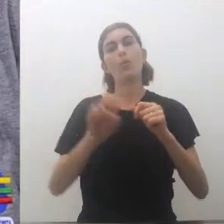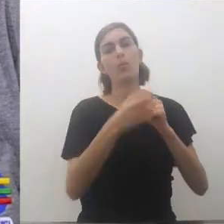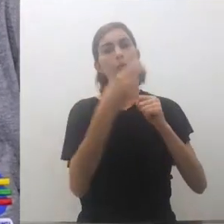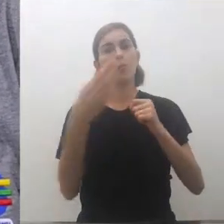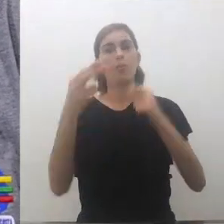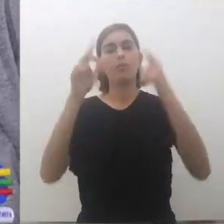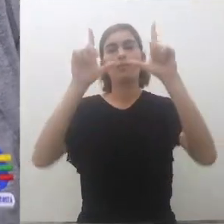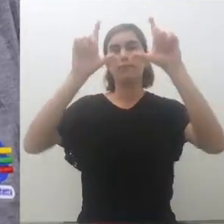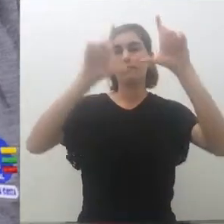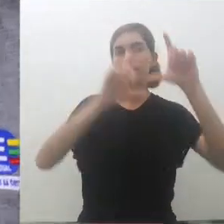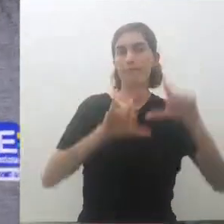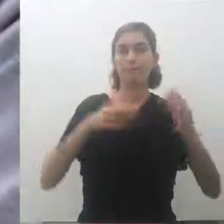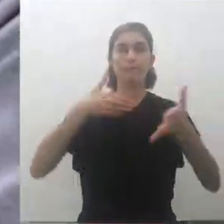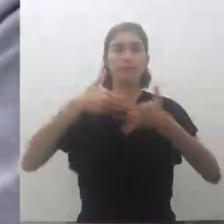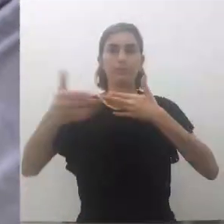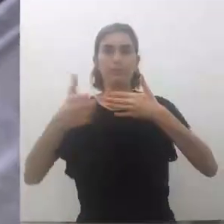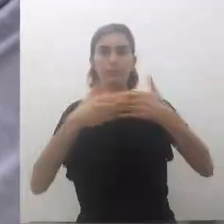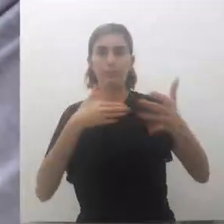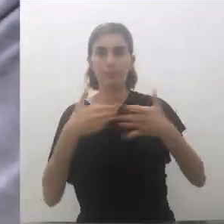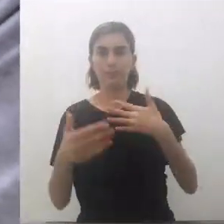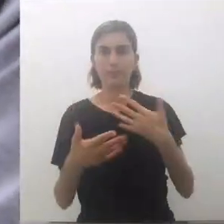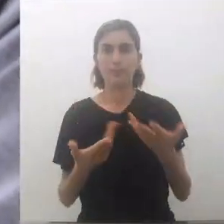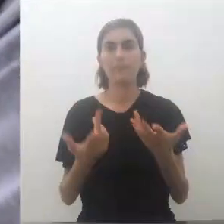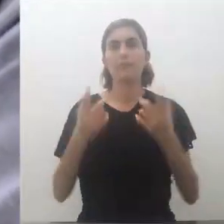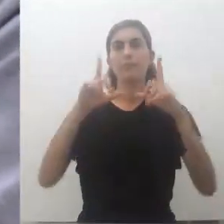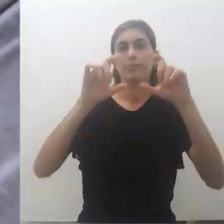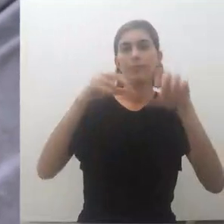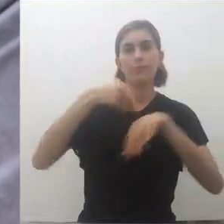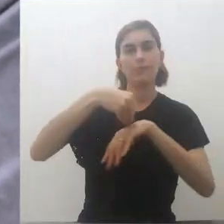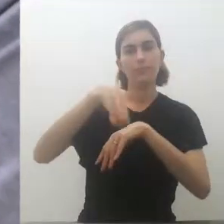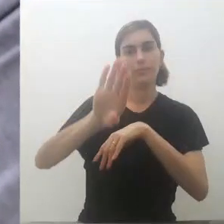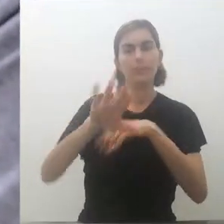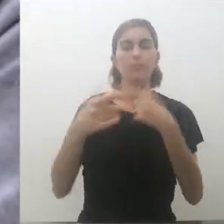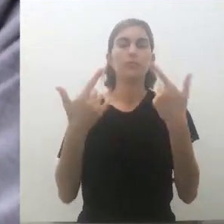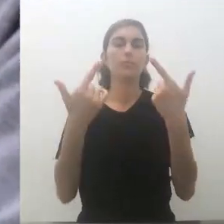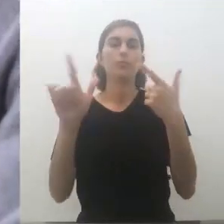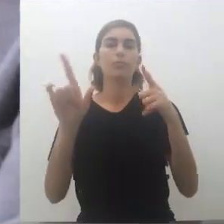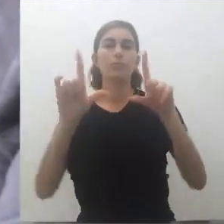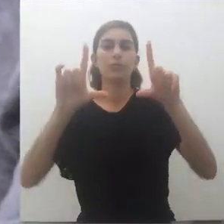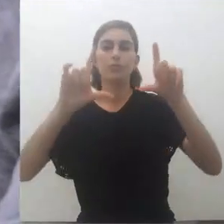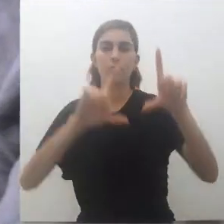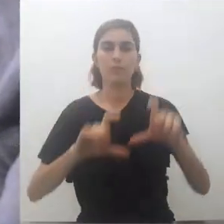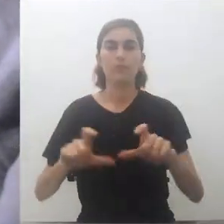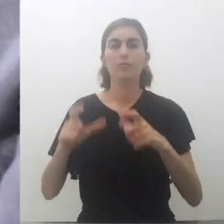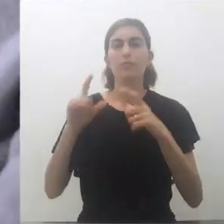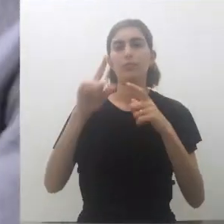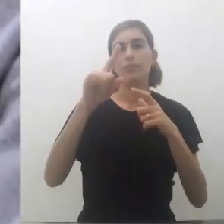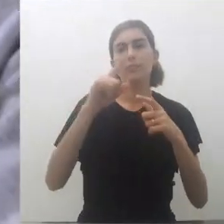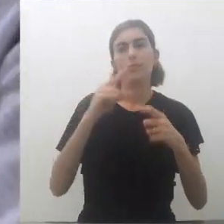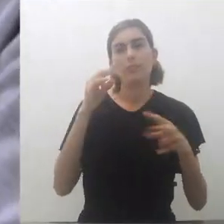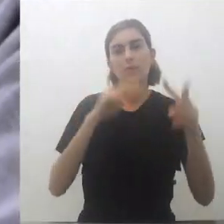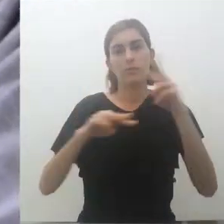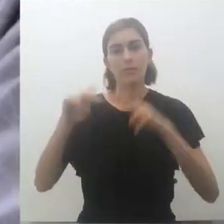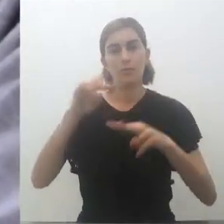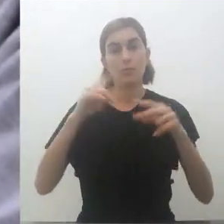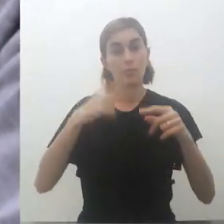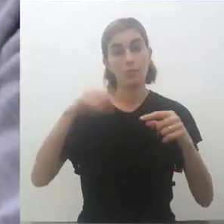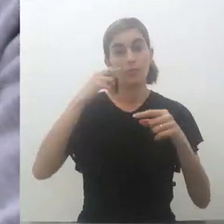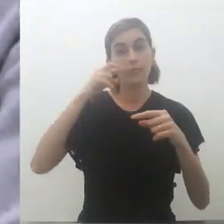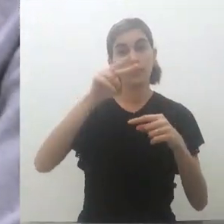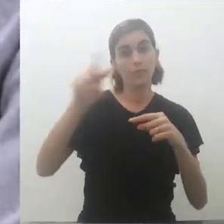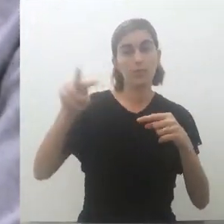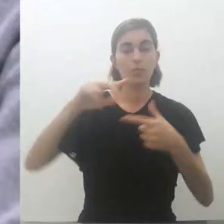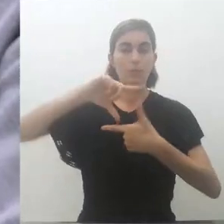imagem qualquer. Trouxe aqui também uma outra forma de composição visual. Nós vimos as formas